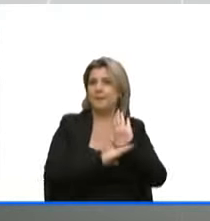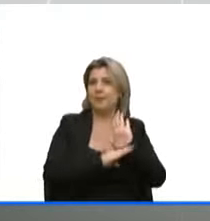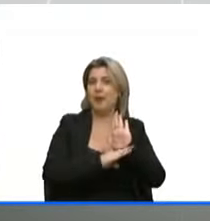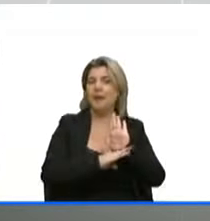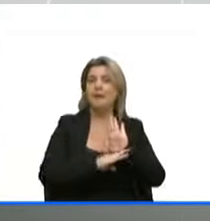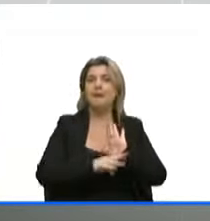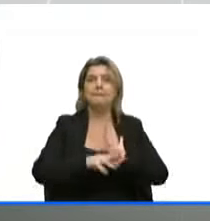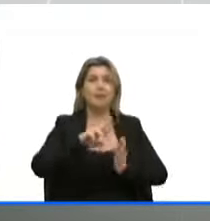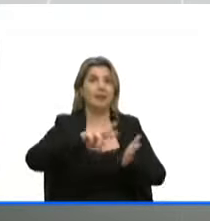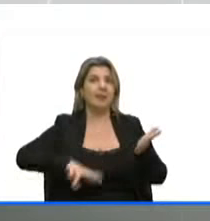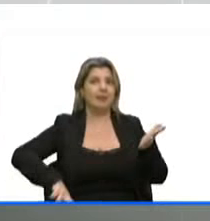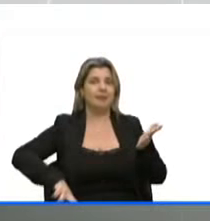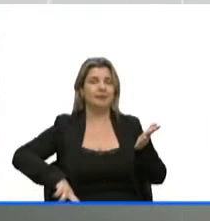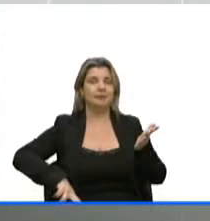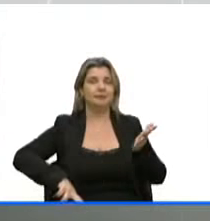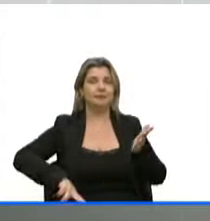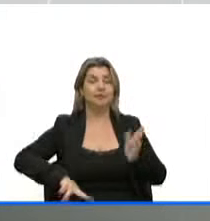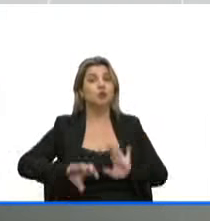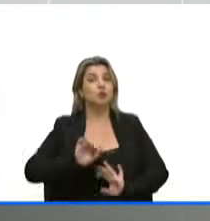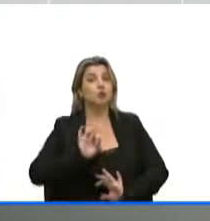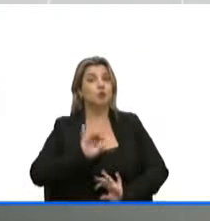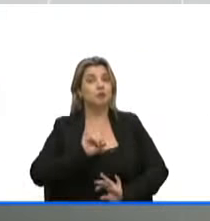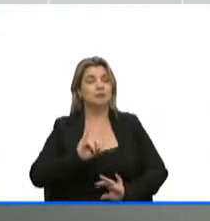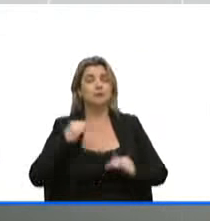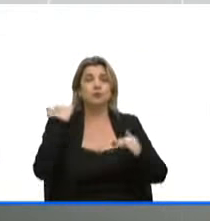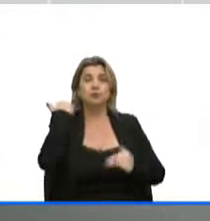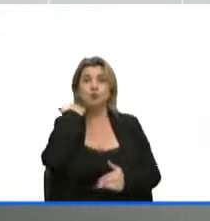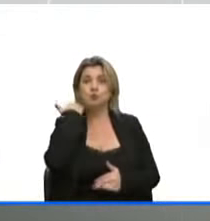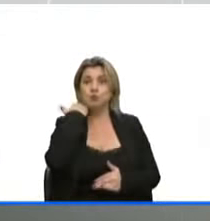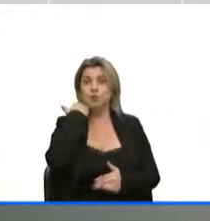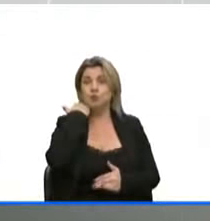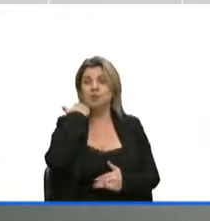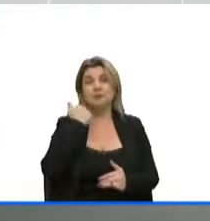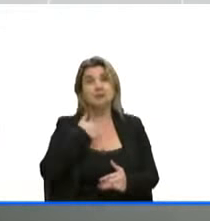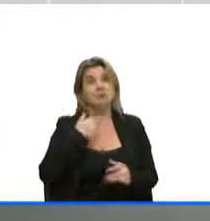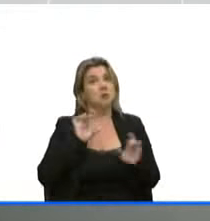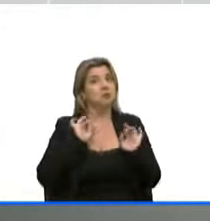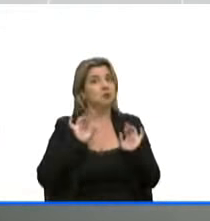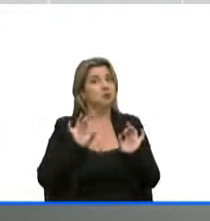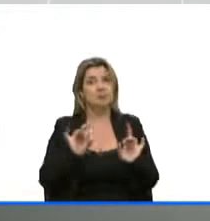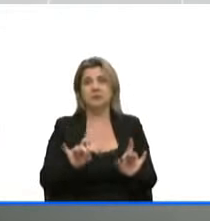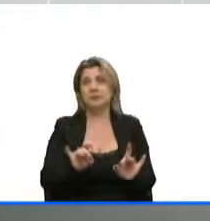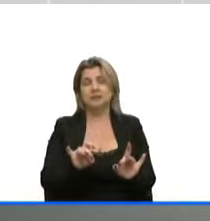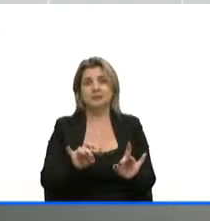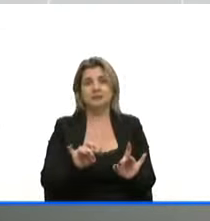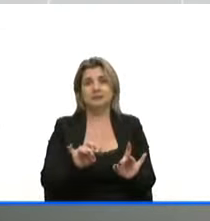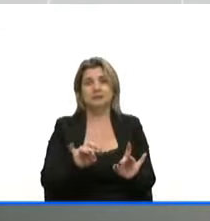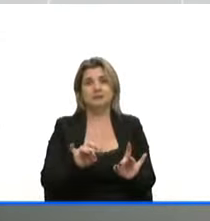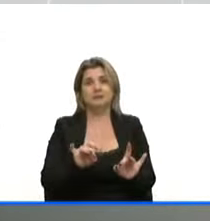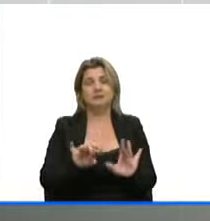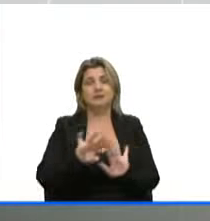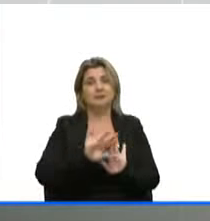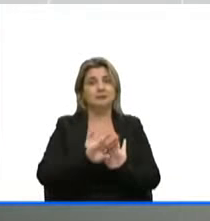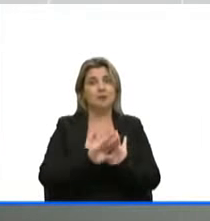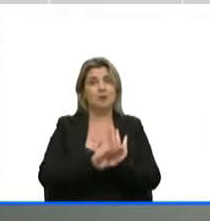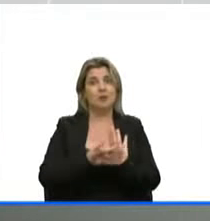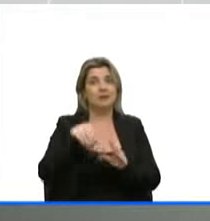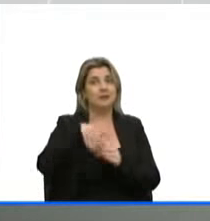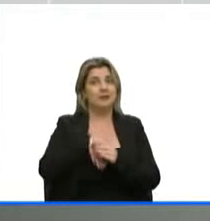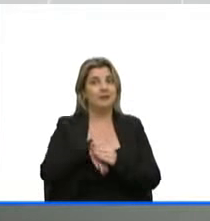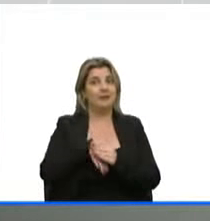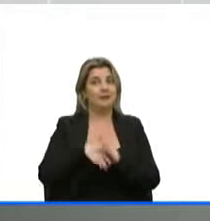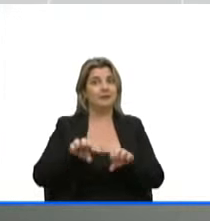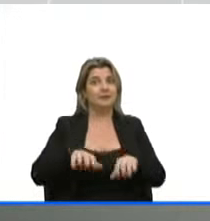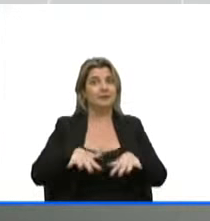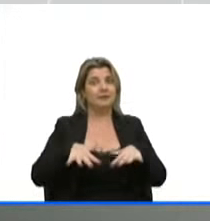ser, salvo melhor juízo, obviamente. Porque não sou especialista em regimento interno da Assembleia, mas eu nunca tinha visto. Então...